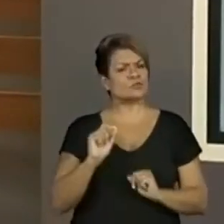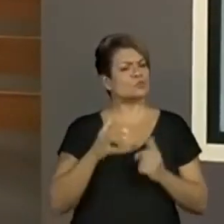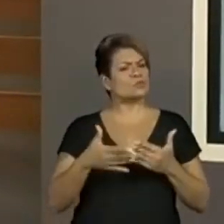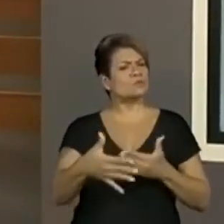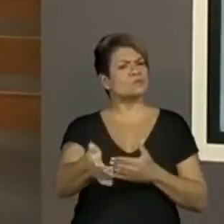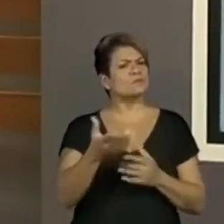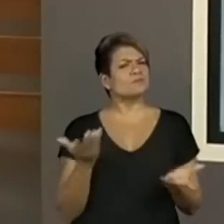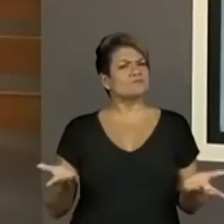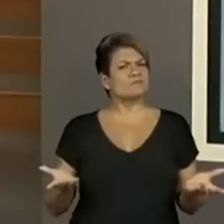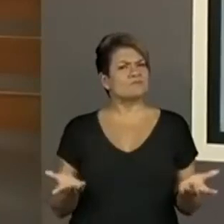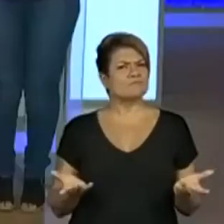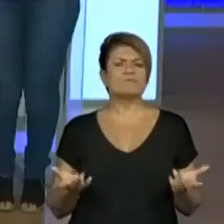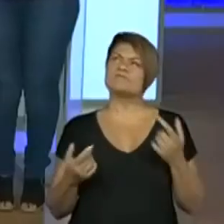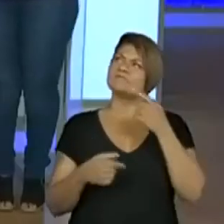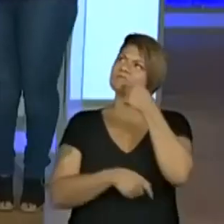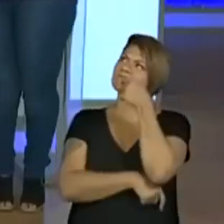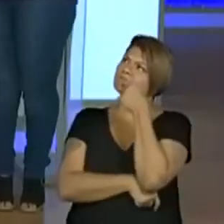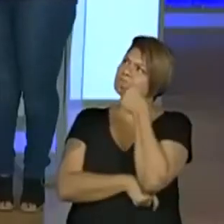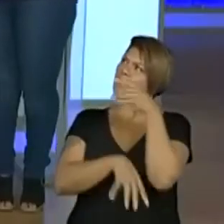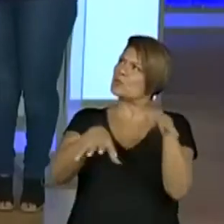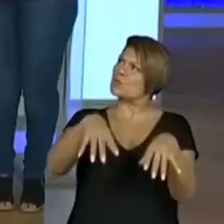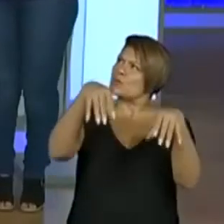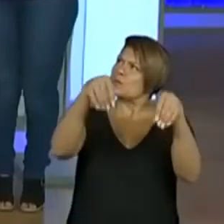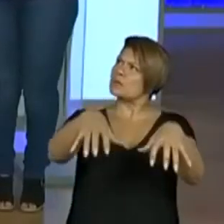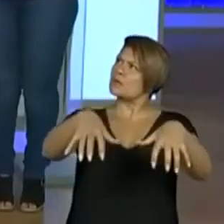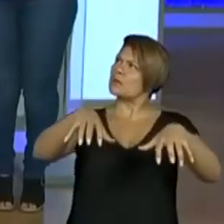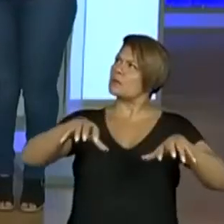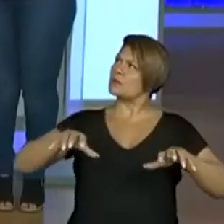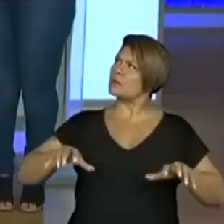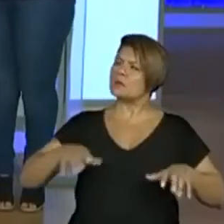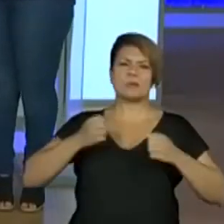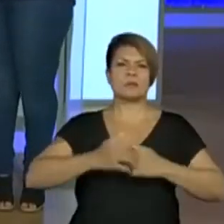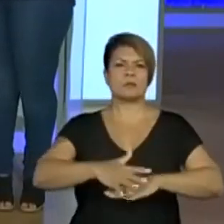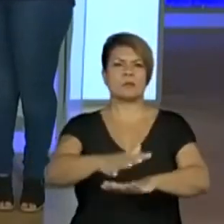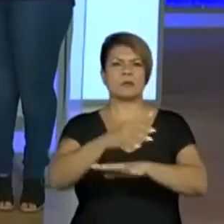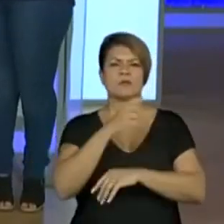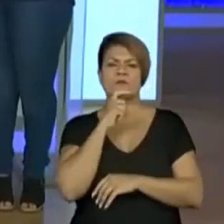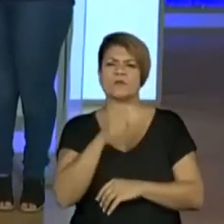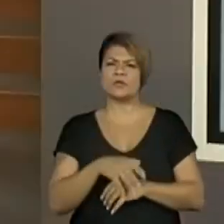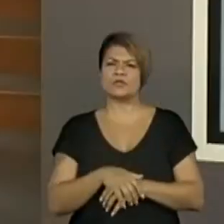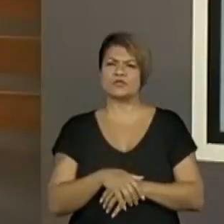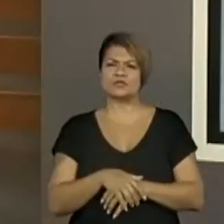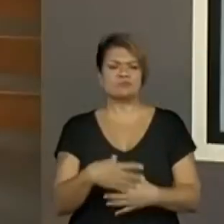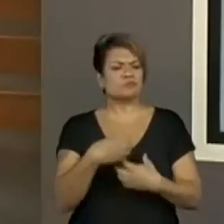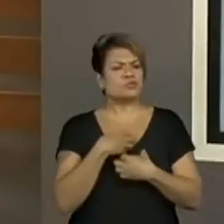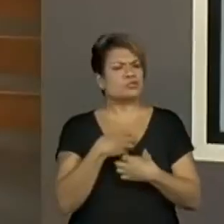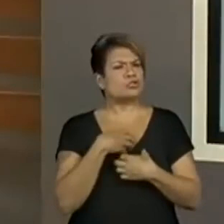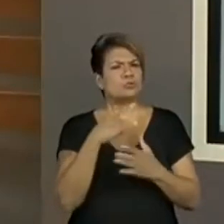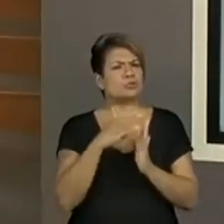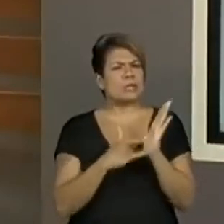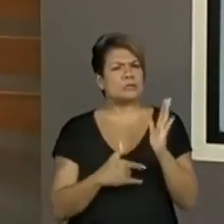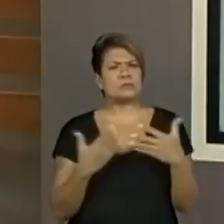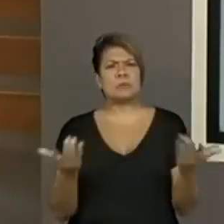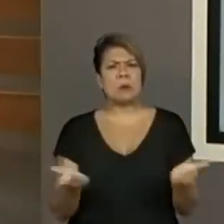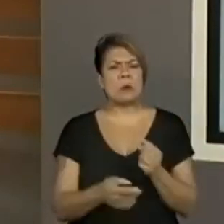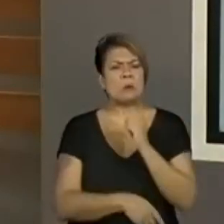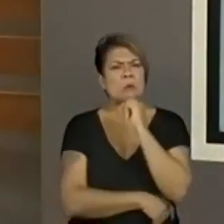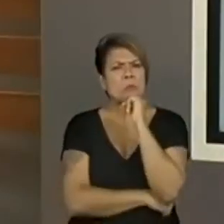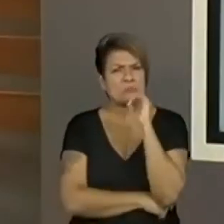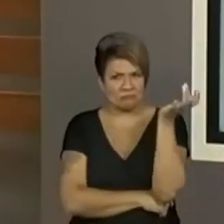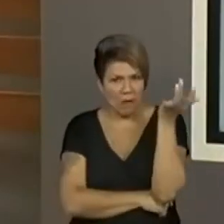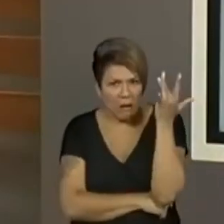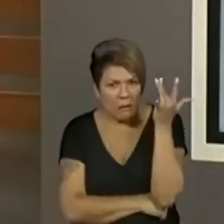Né? O Reino do Lago Verde. Que gênero que será, né, professora? Que gênero? Eu acho que o Reino do Lago Verde, dá